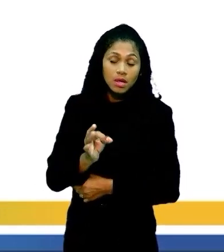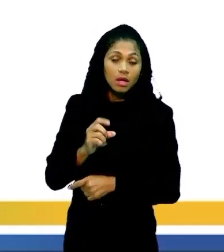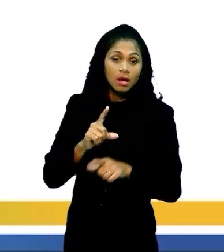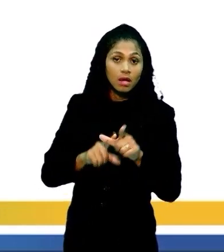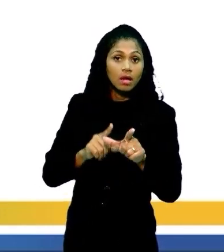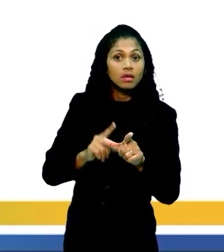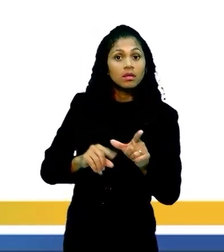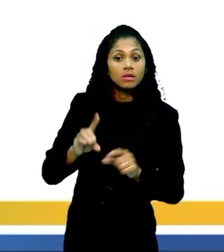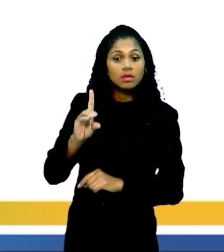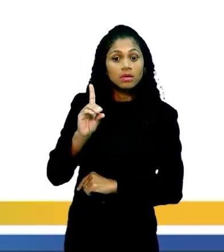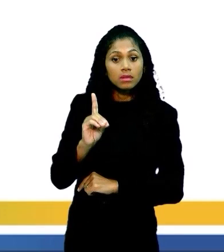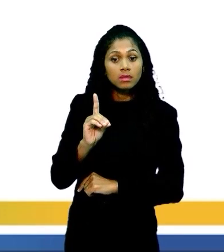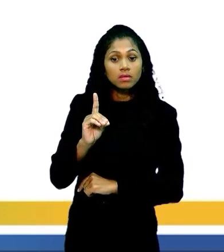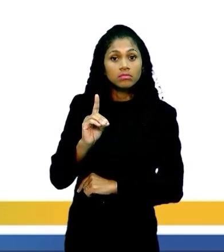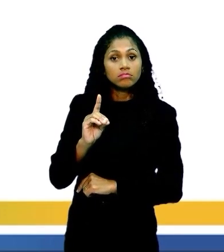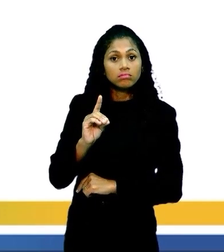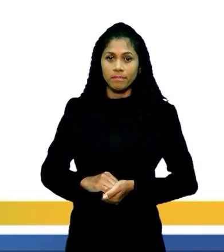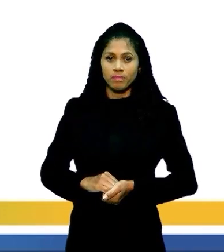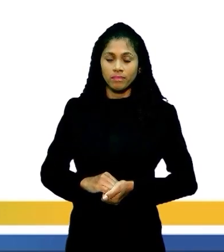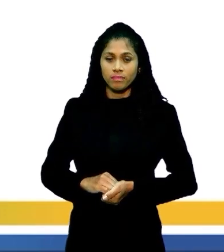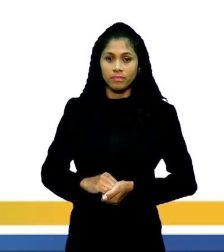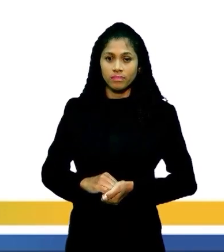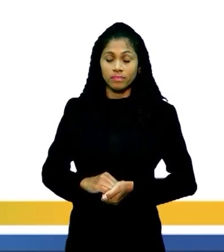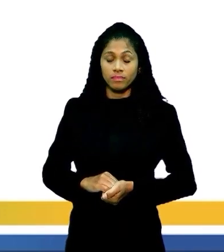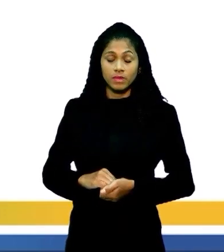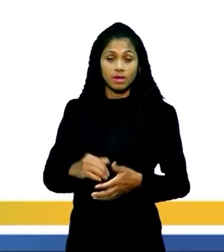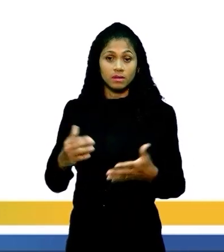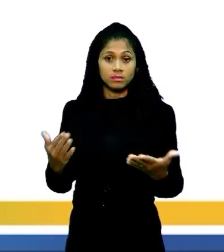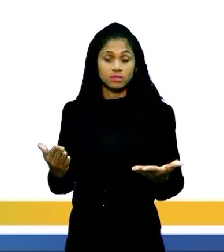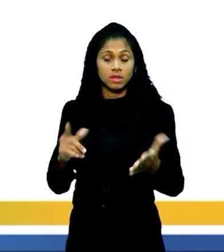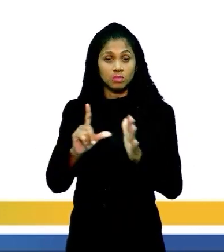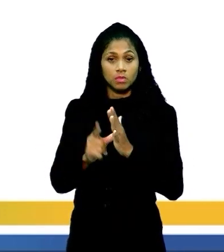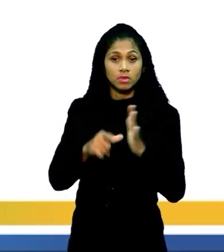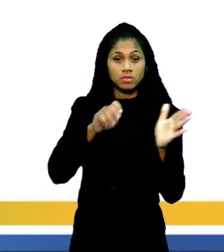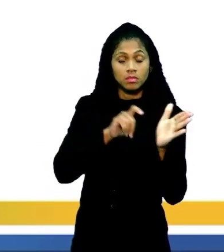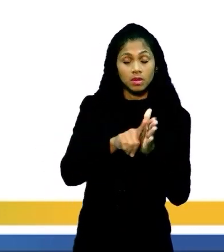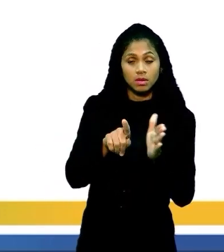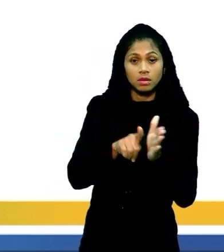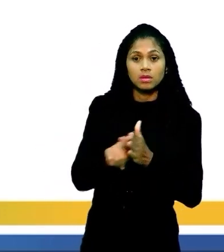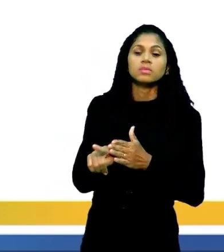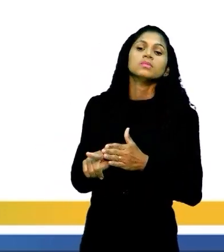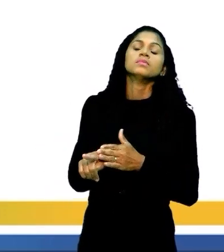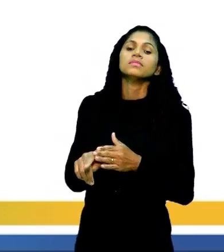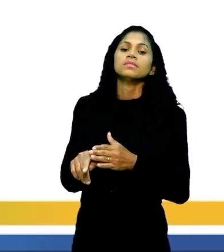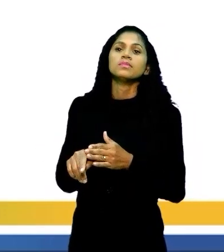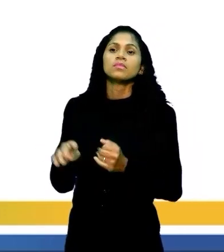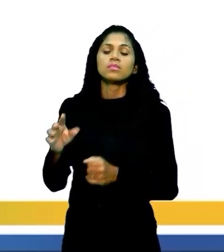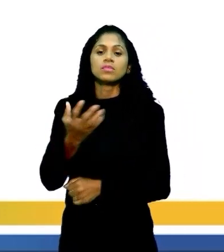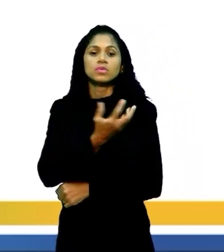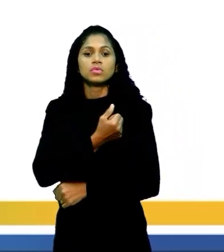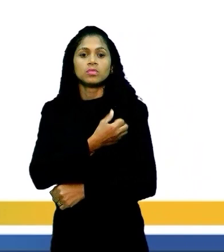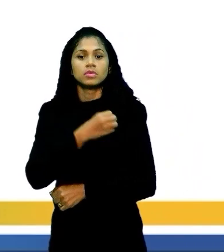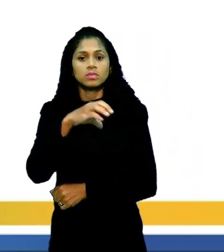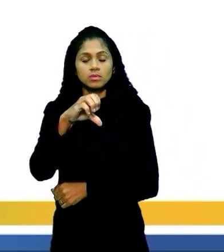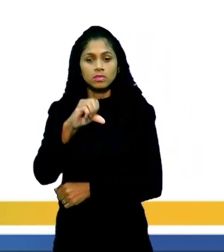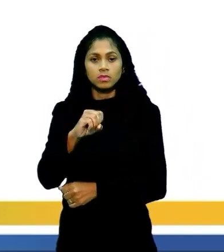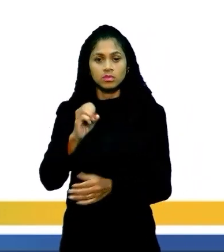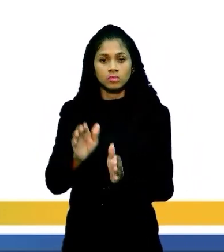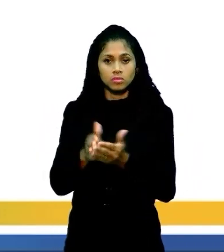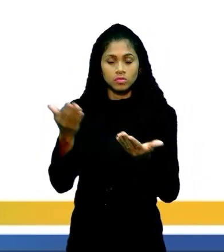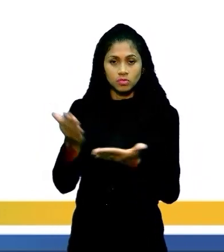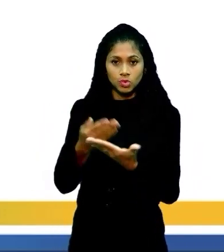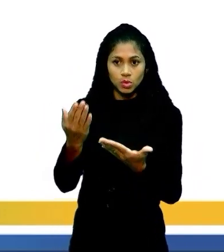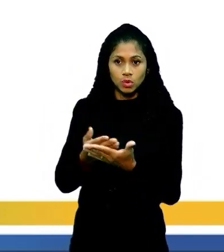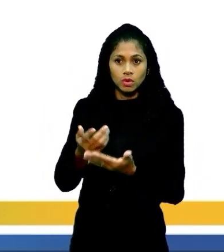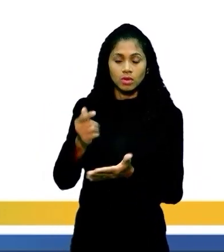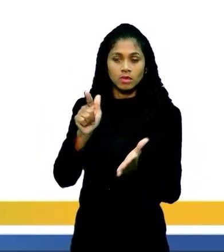D. Tudo bem? Então vamos lá, pessoal. Na próxima questão, questão 9 do livro Resolva